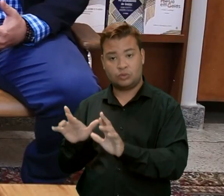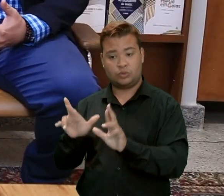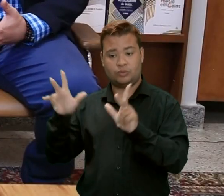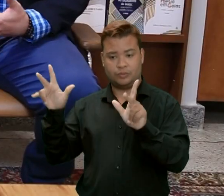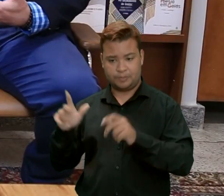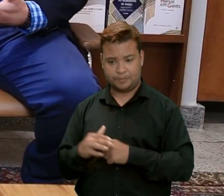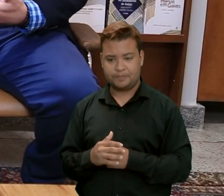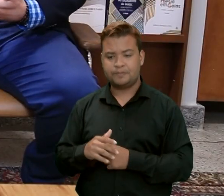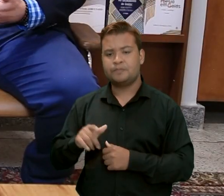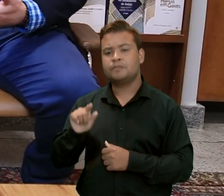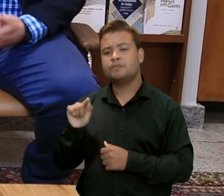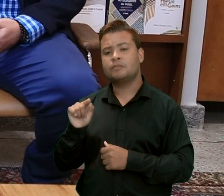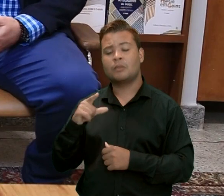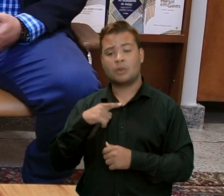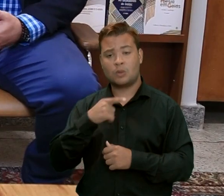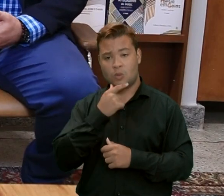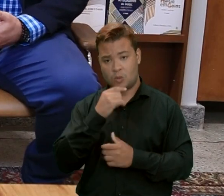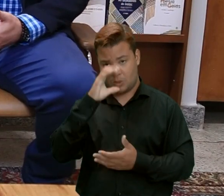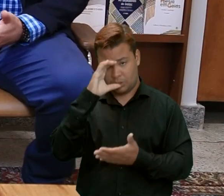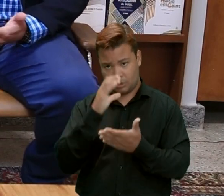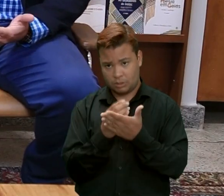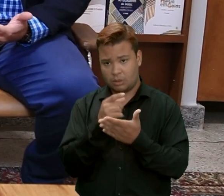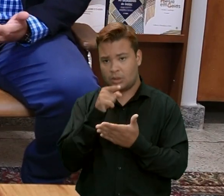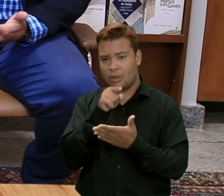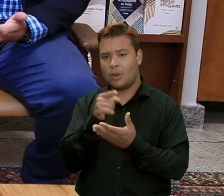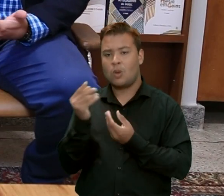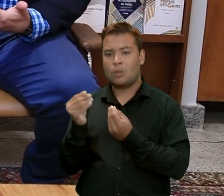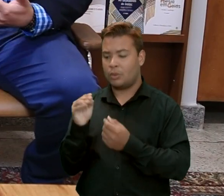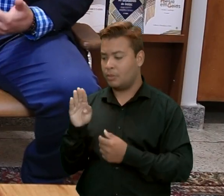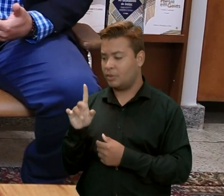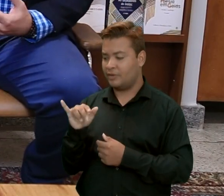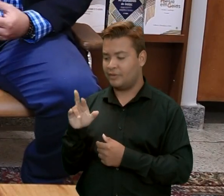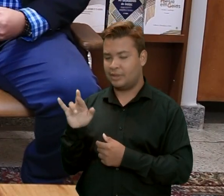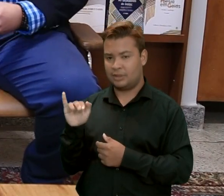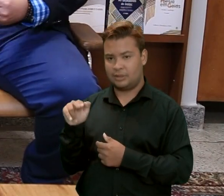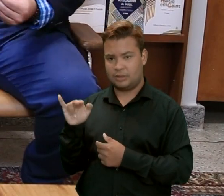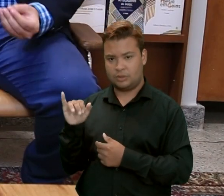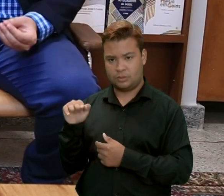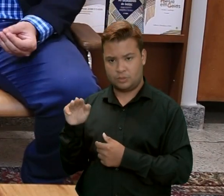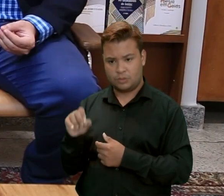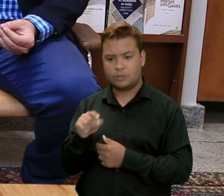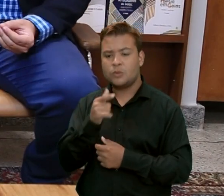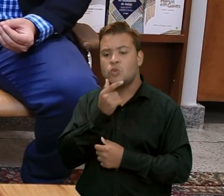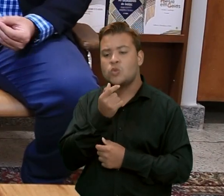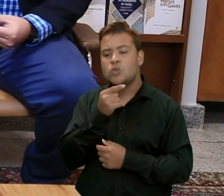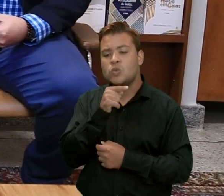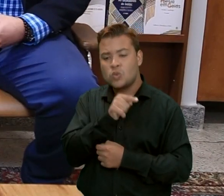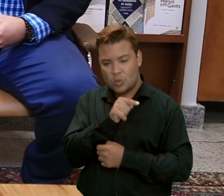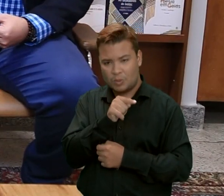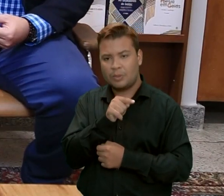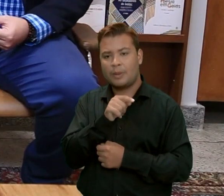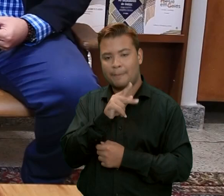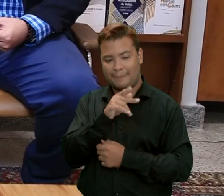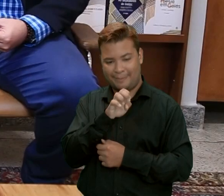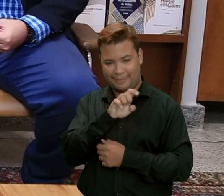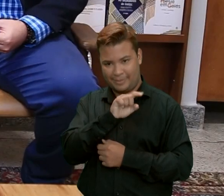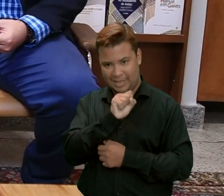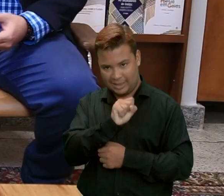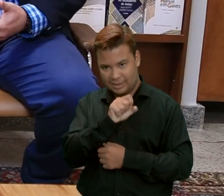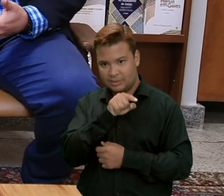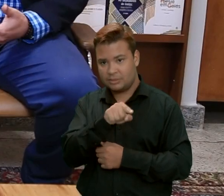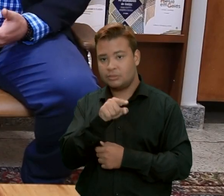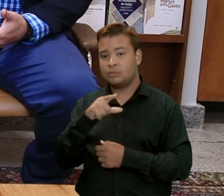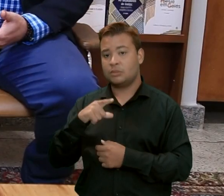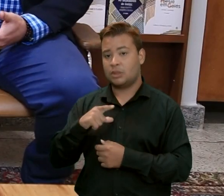Damas, que é a principal tese sobre o assunto do bolivarianismo, é justamente o José Antônio Páez, que foi colega de armas de Simão Bolívar e no fim da vida do